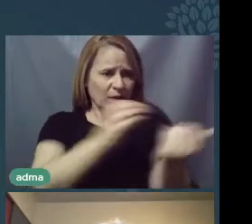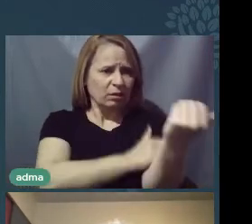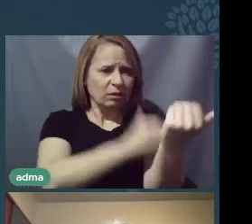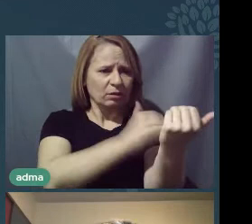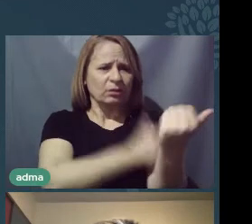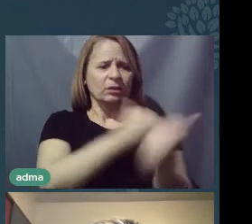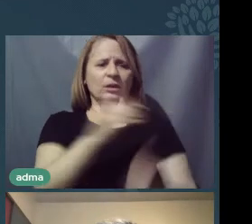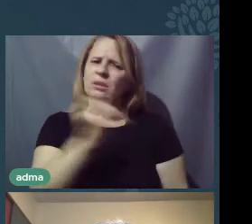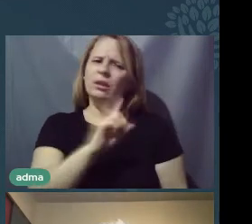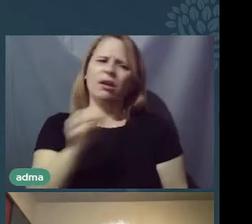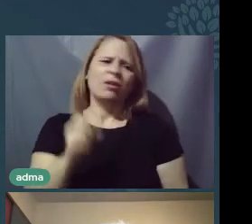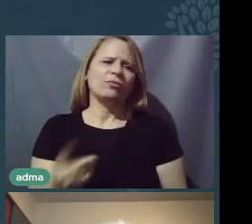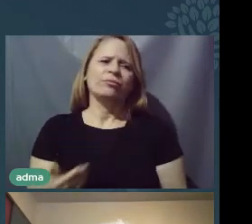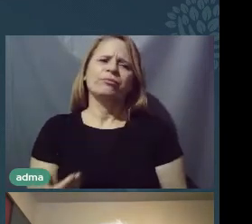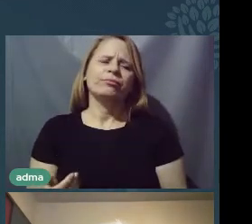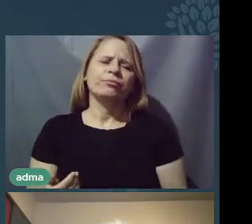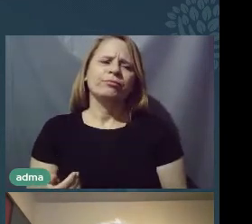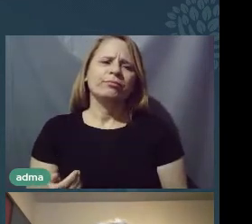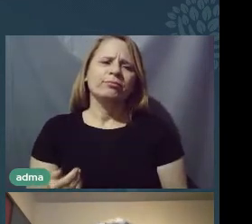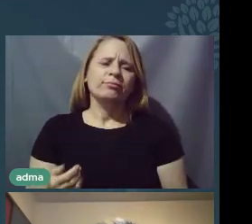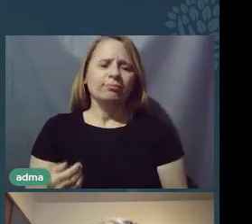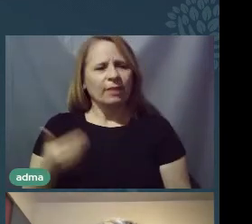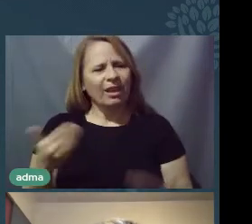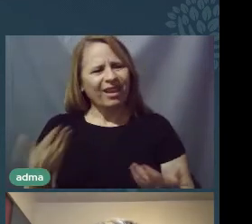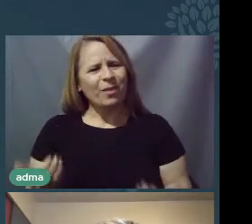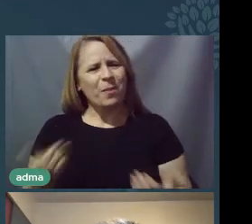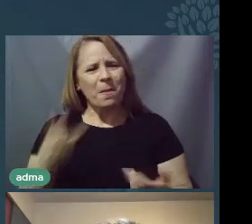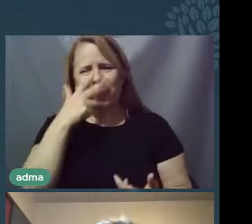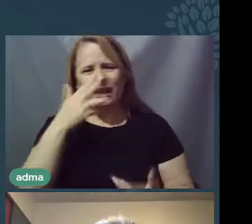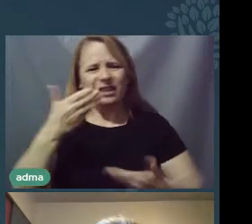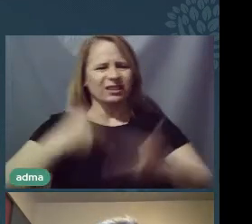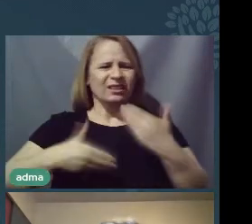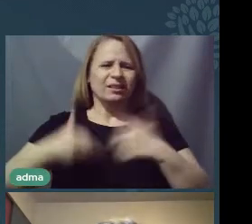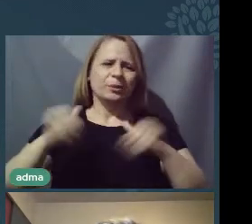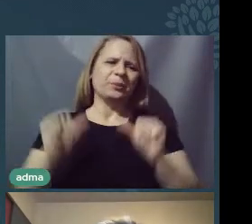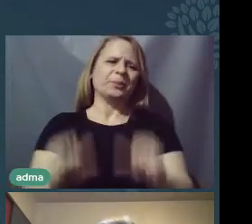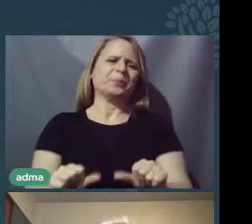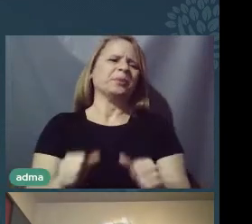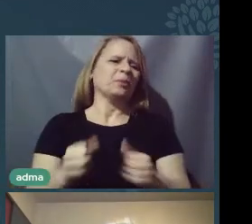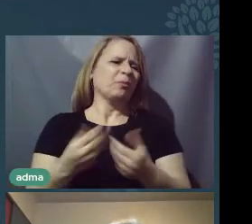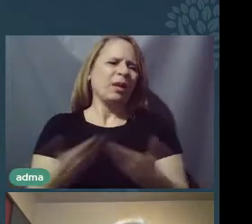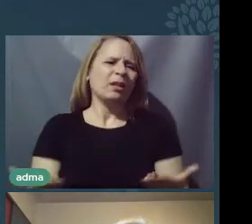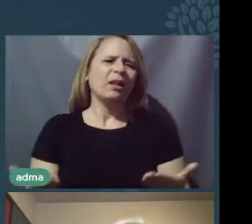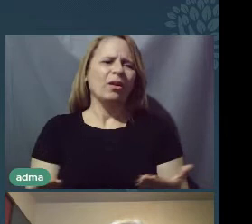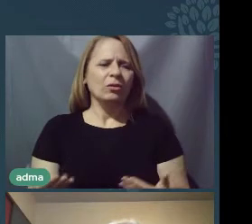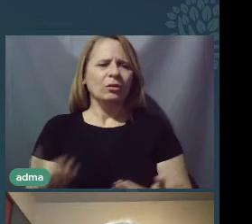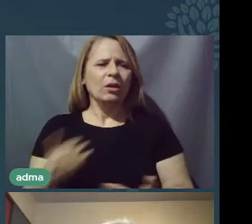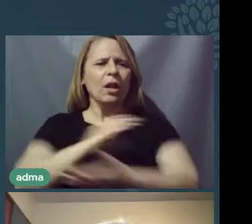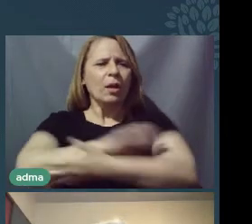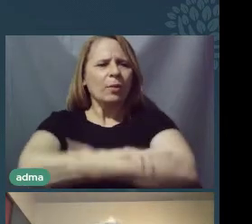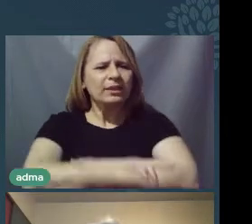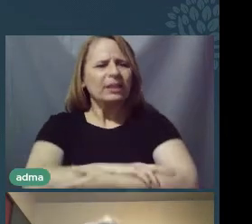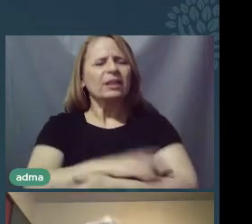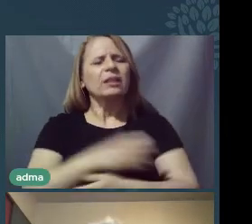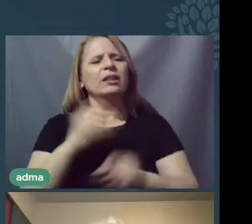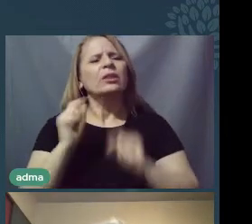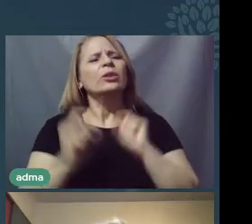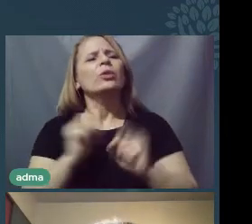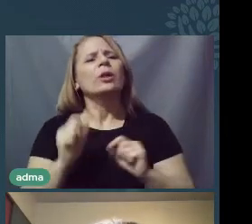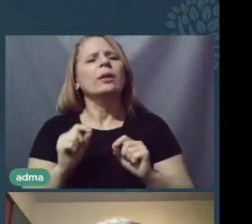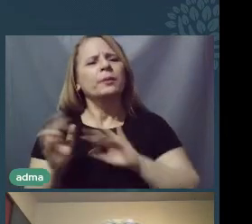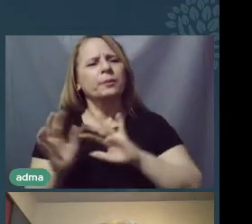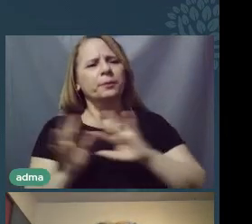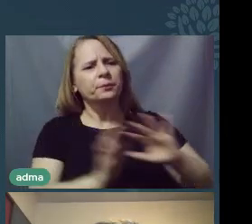aqui é a derrota do tratamento. Aí já comecei a dizer, a parceria, fisioterapia, medicina